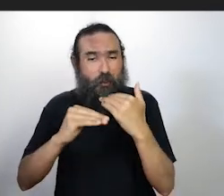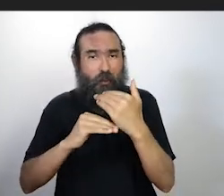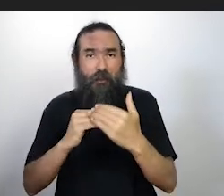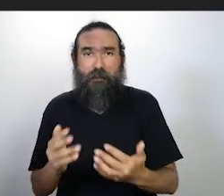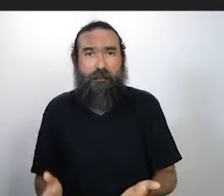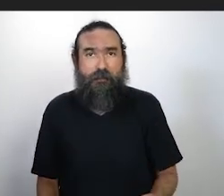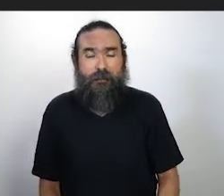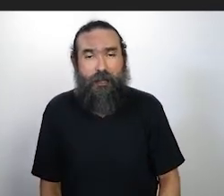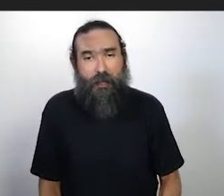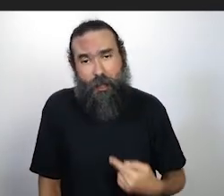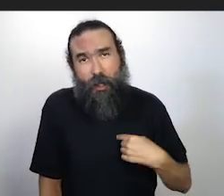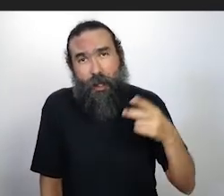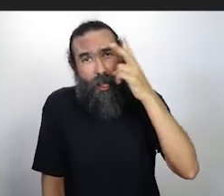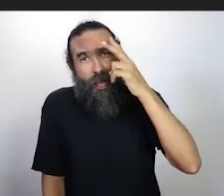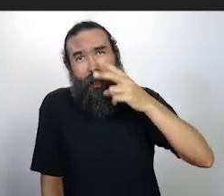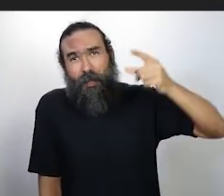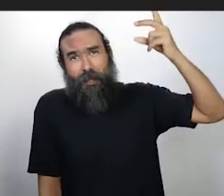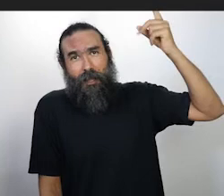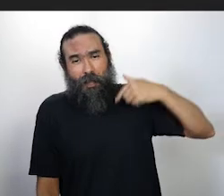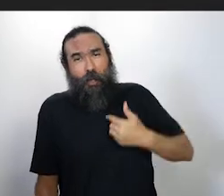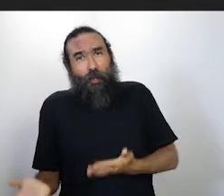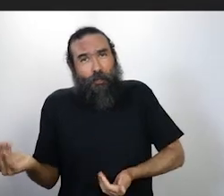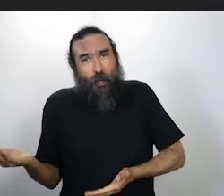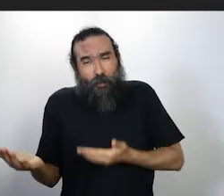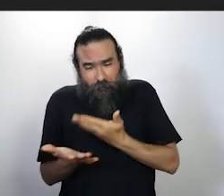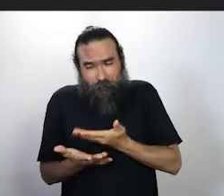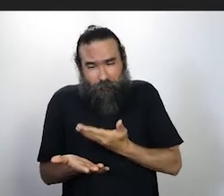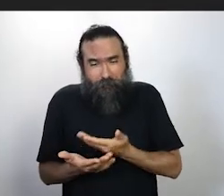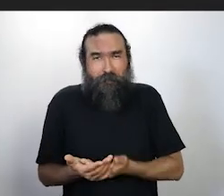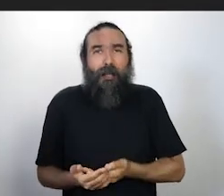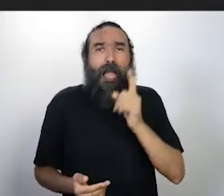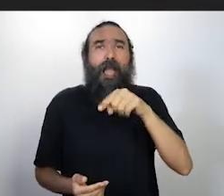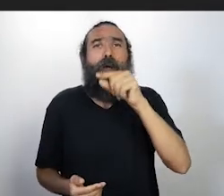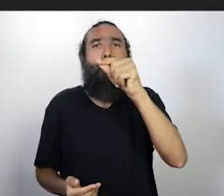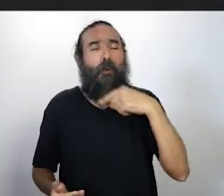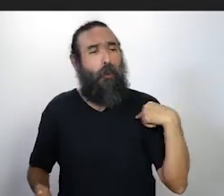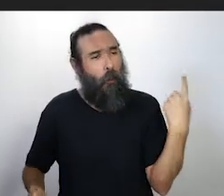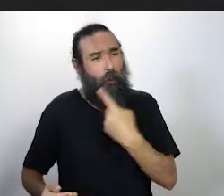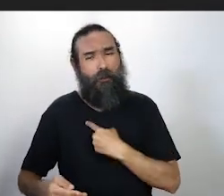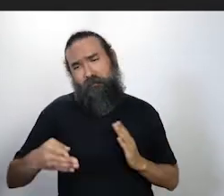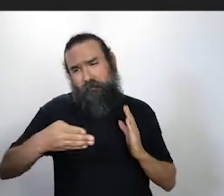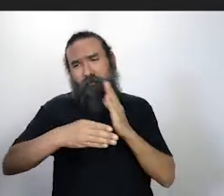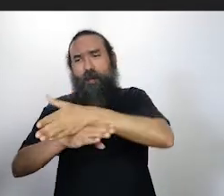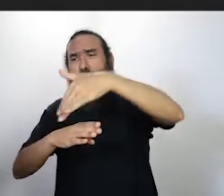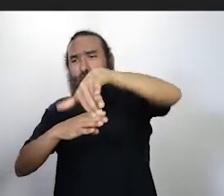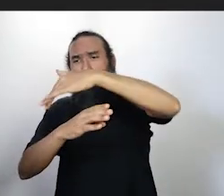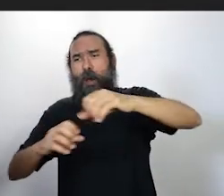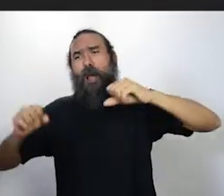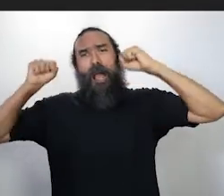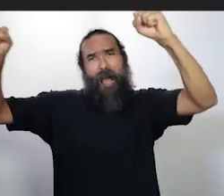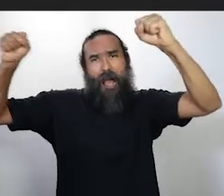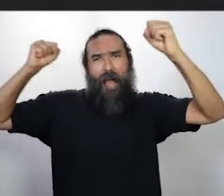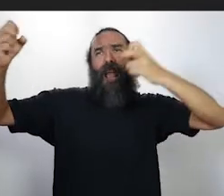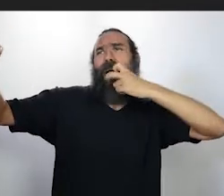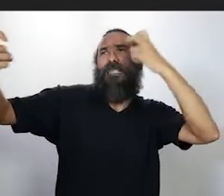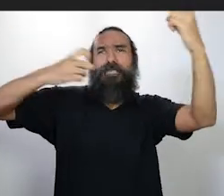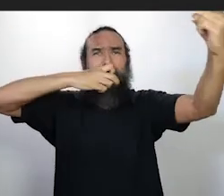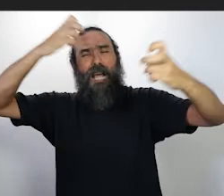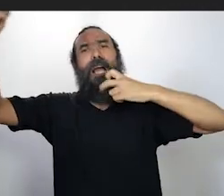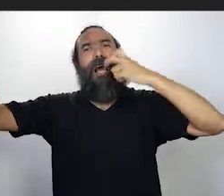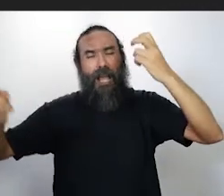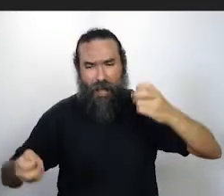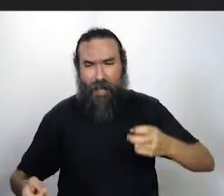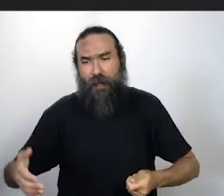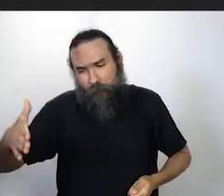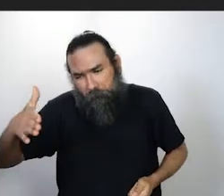da minha vivência de movimento estudantil, que é o povo na rua, gritando, disputando, criando, fazendo